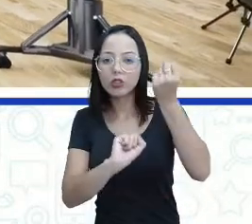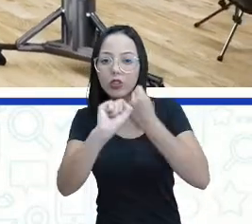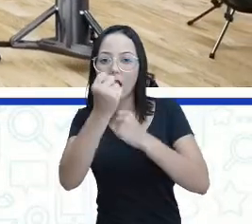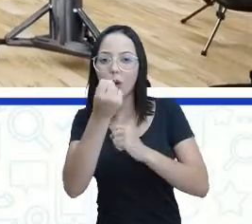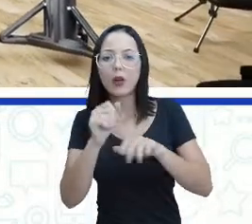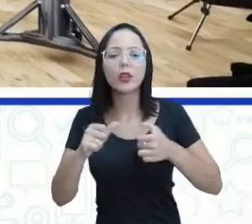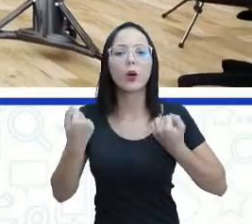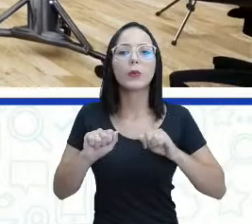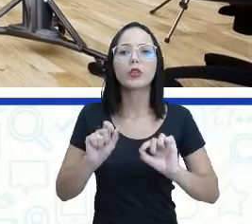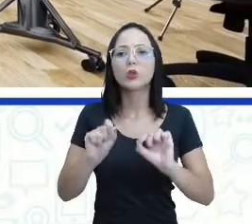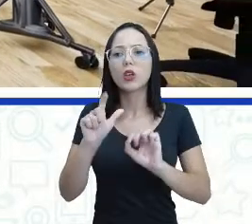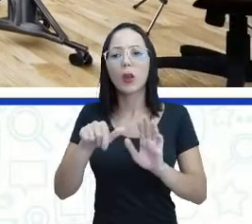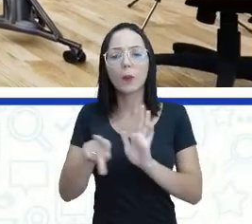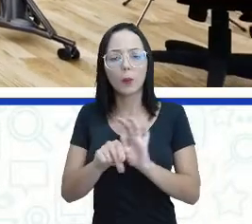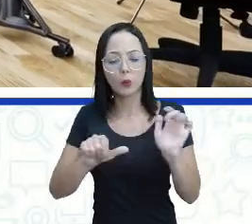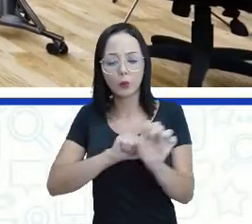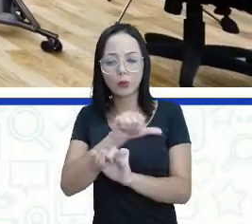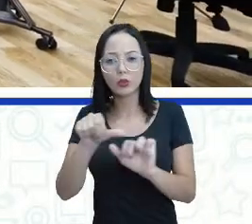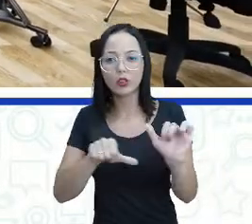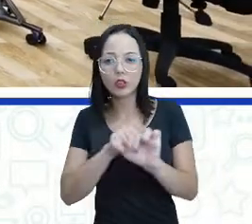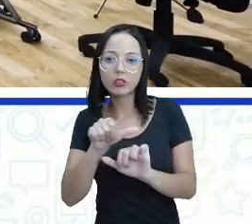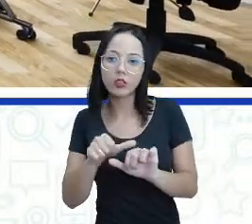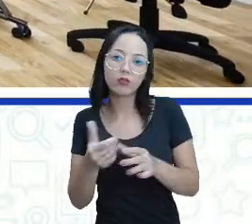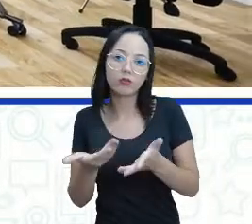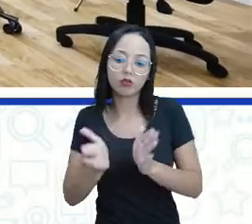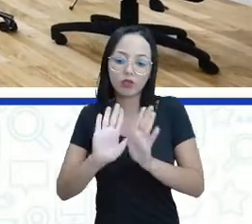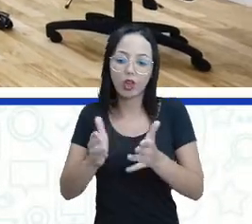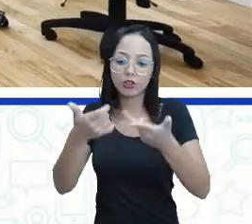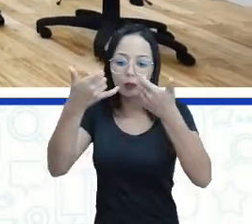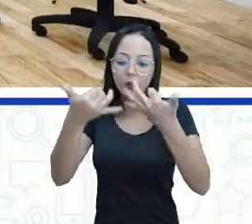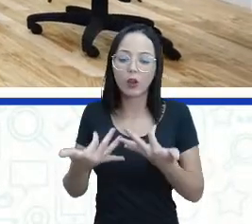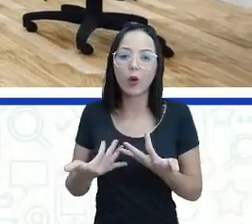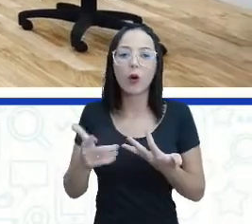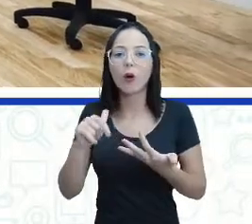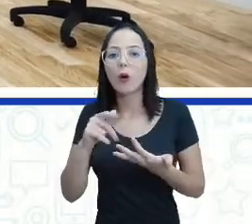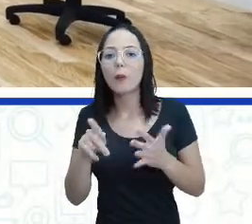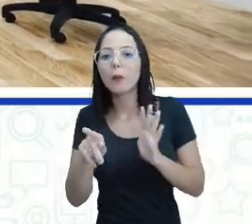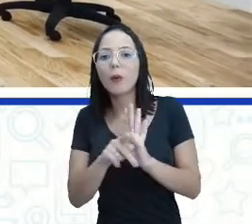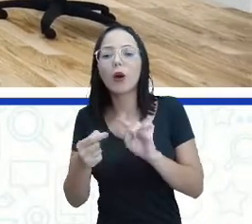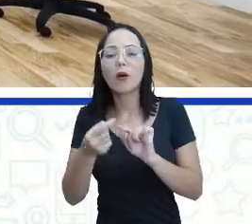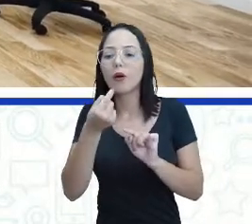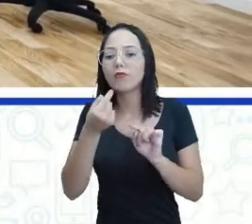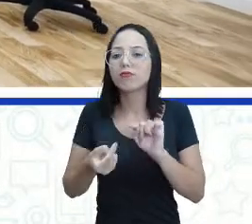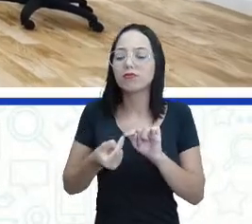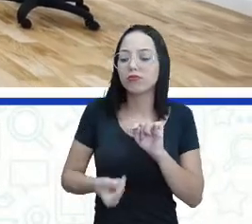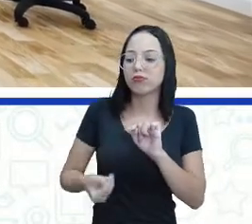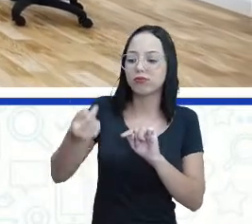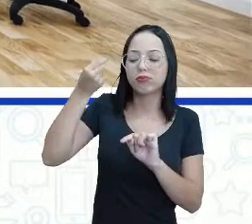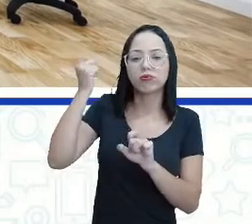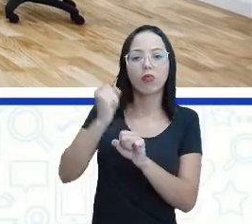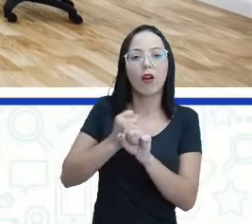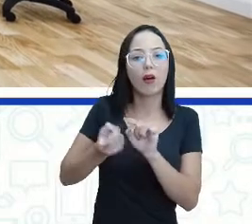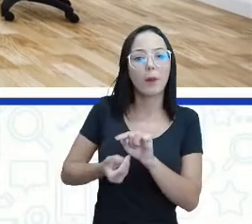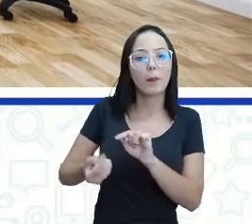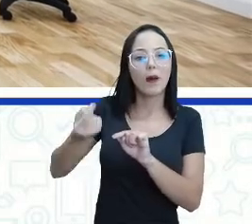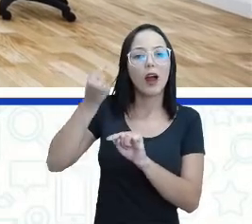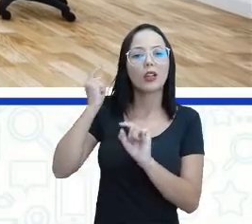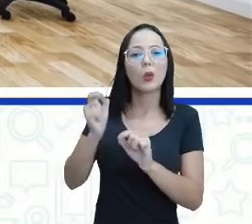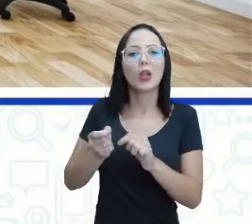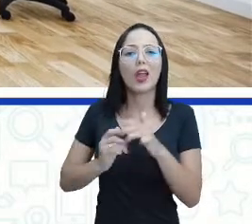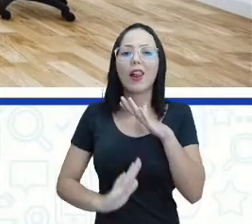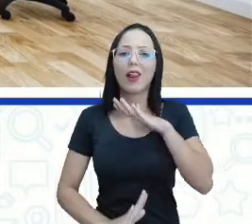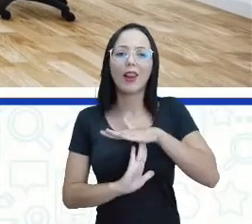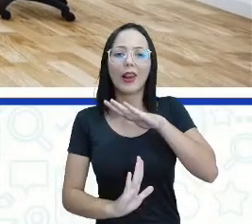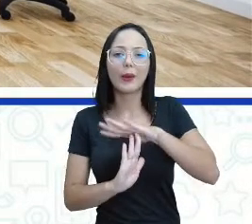revolução, tinha que ter uma mudança, tá? Como ele falou, a questão antigamente a produção era muito limitada e o